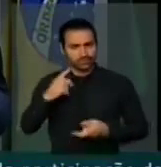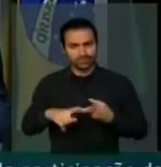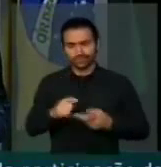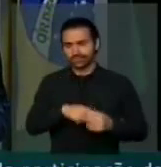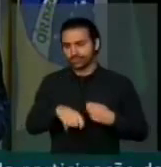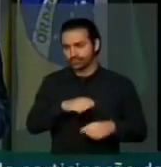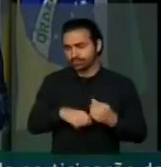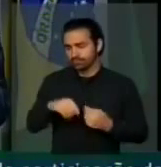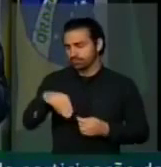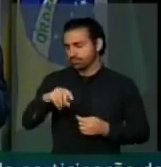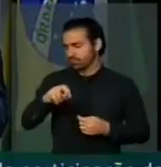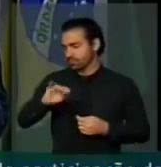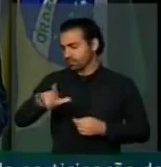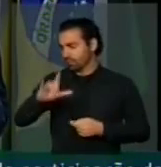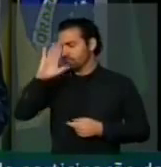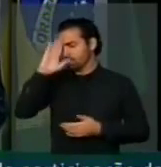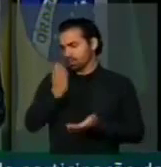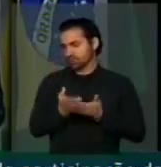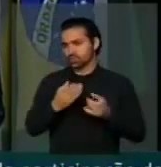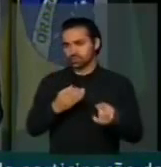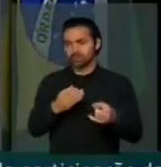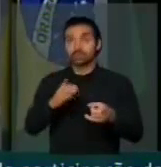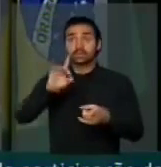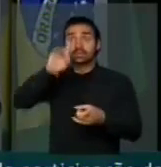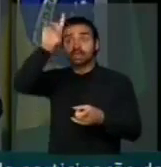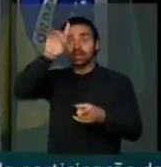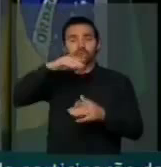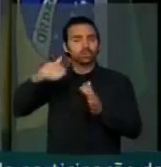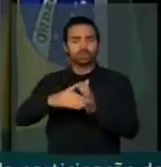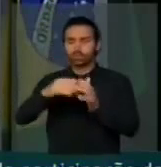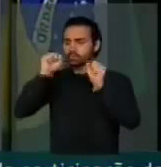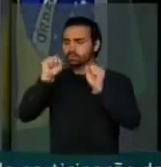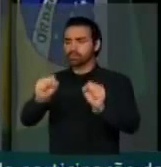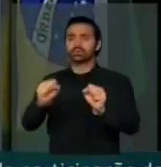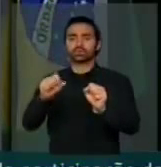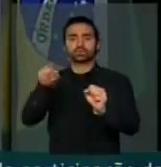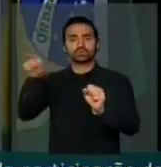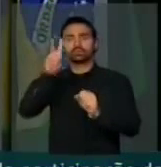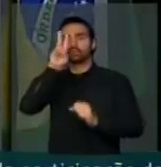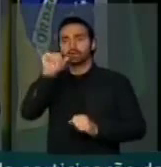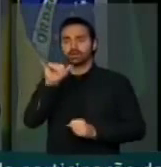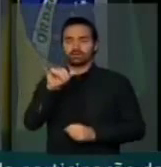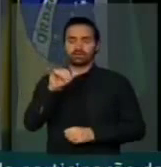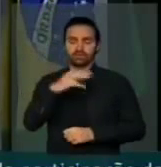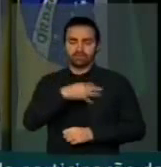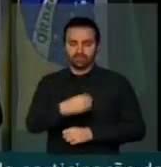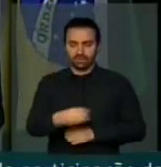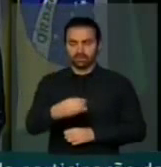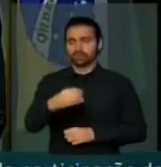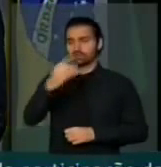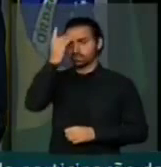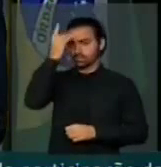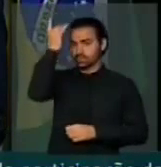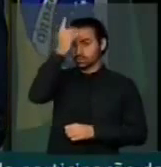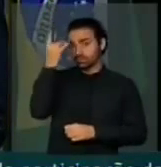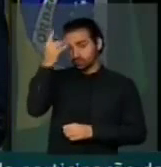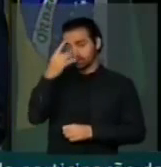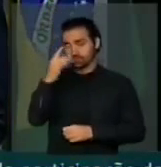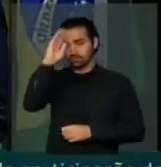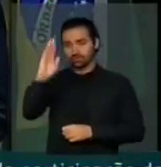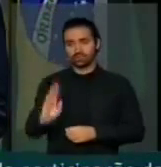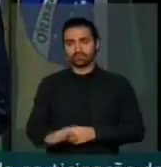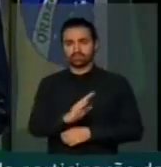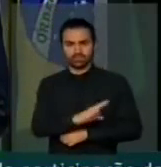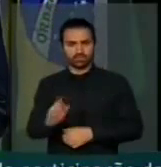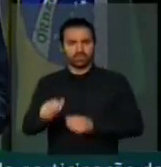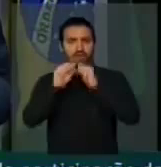econômico, moral. Acredito nisso. Que Deus Todo-Poderoso, que é Pai, Filho e Espírito Santo, abençoe a nação